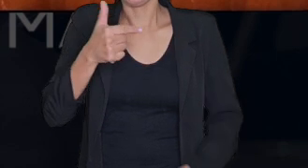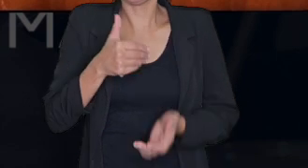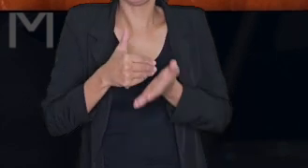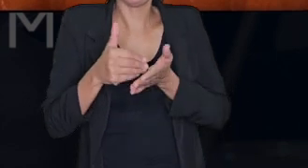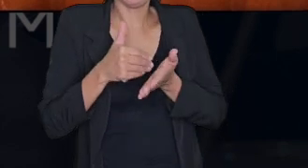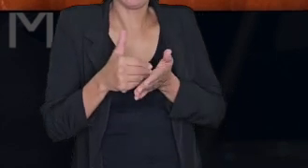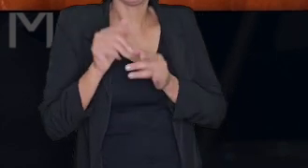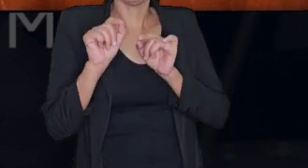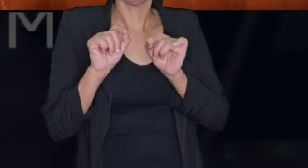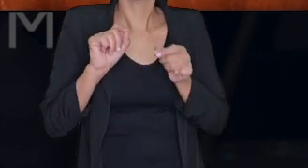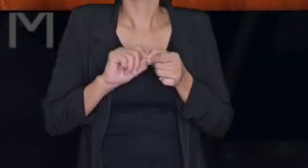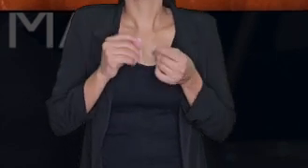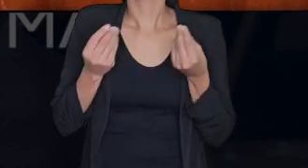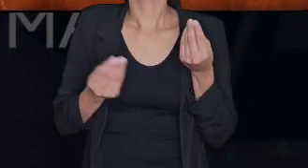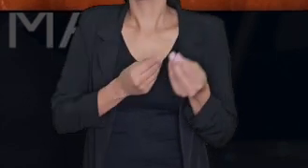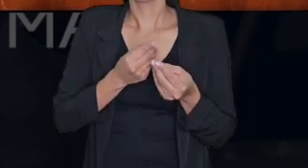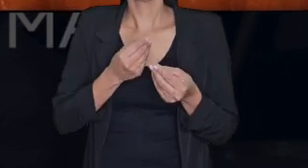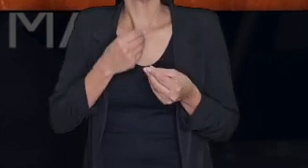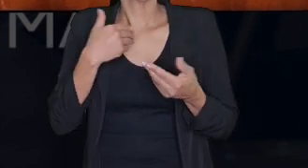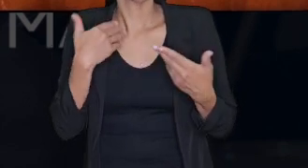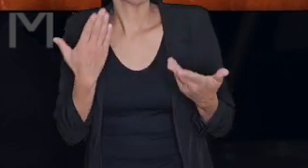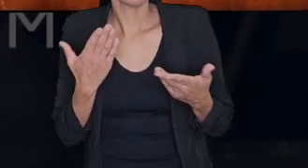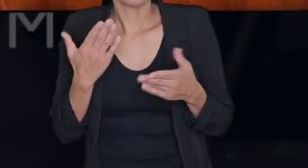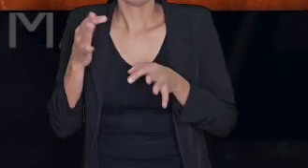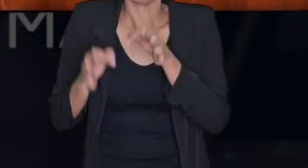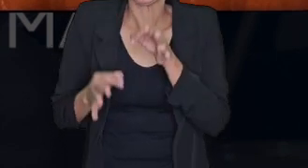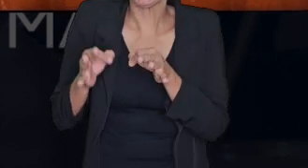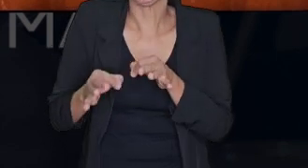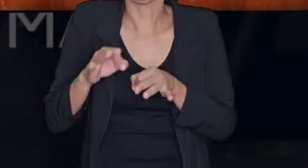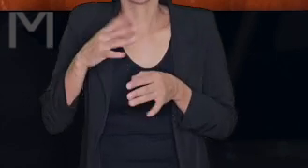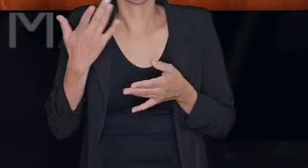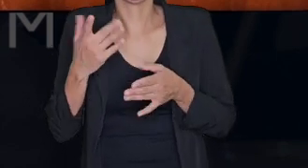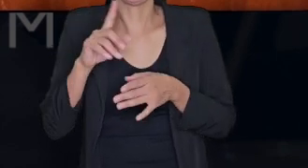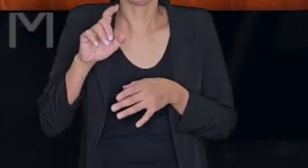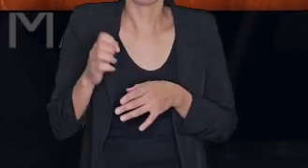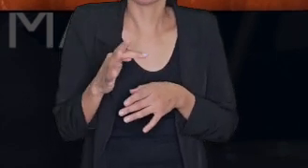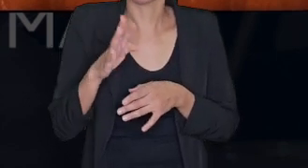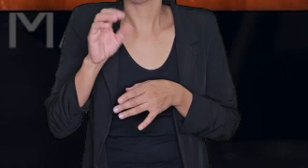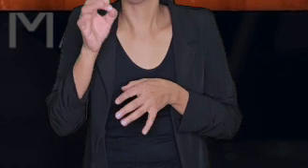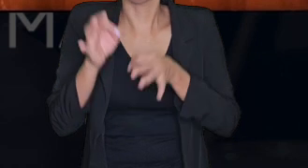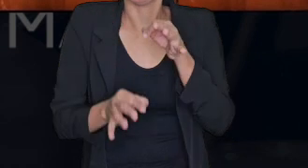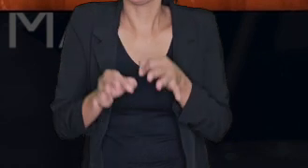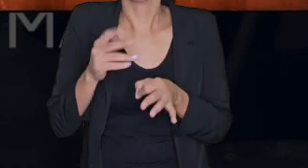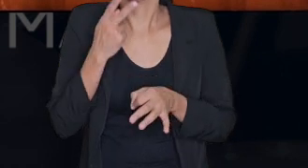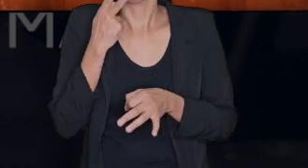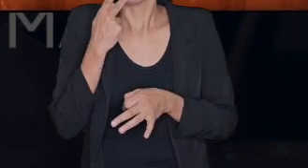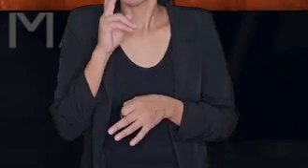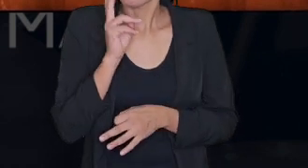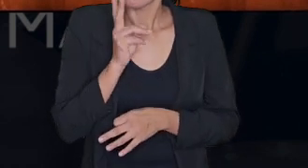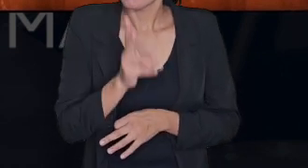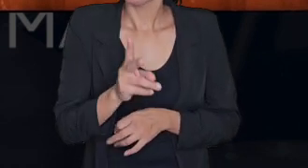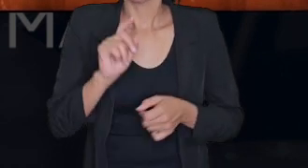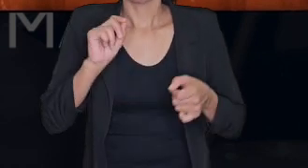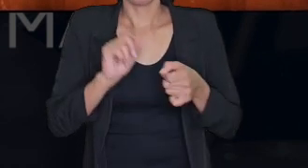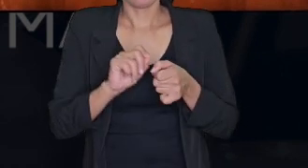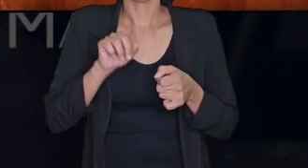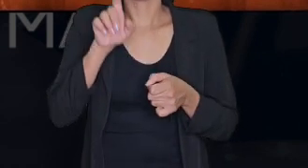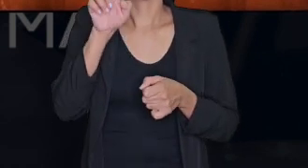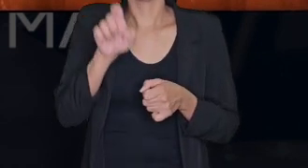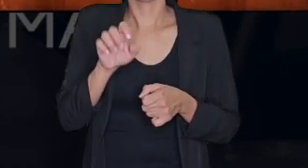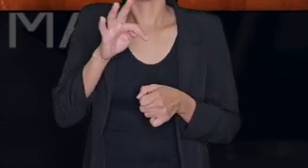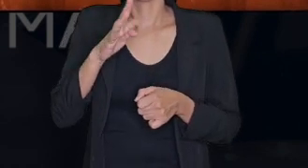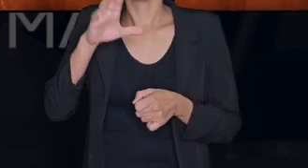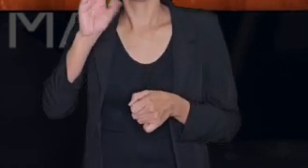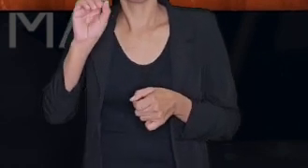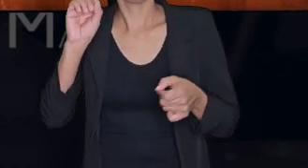fizeram em 2022, no início de 2022, fizeram seja pelo juiz, seja pelo extrajudicial, mas eu